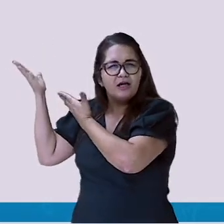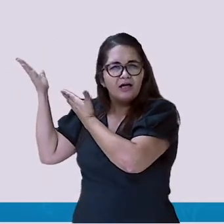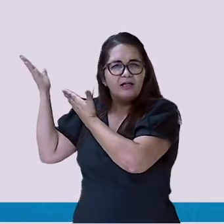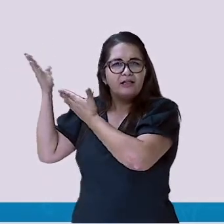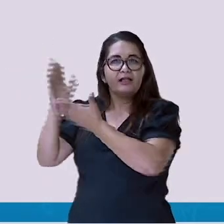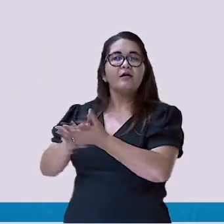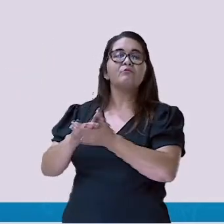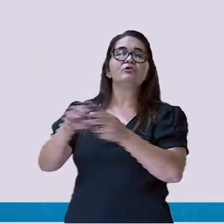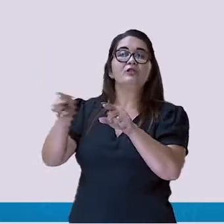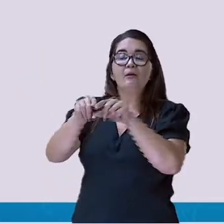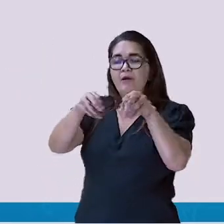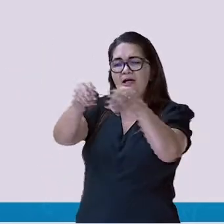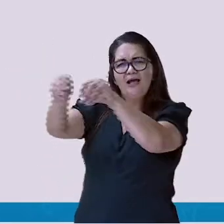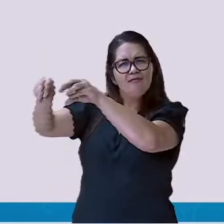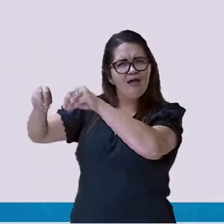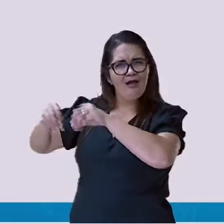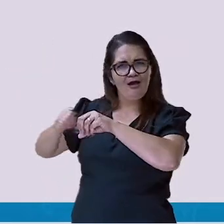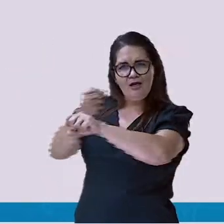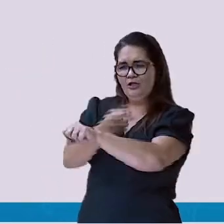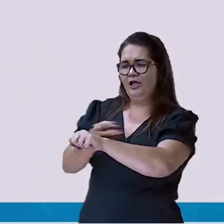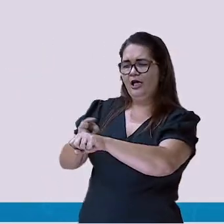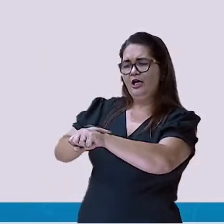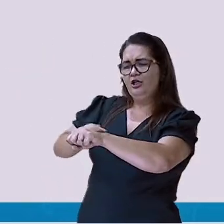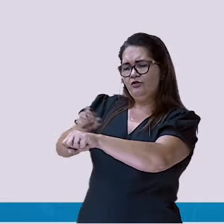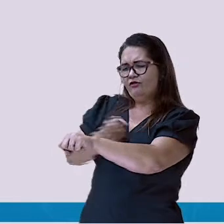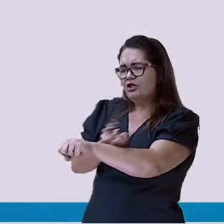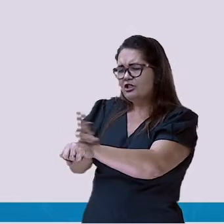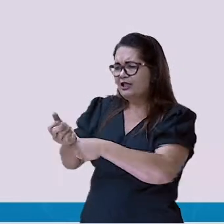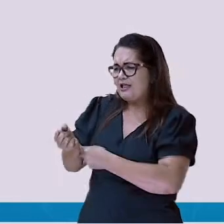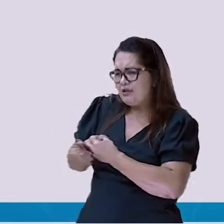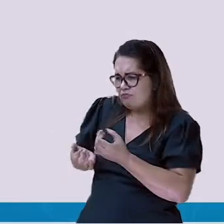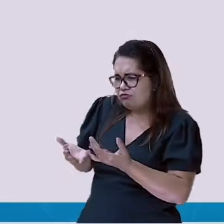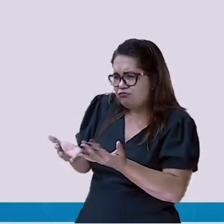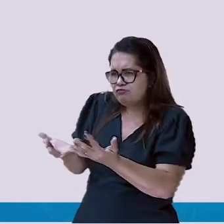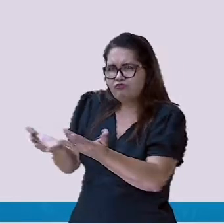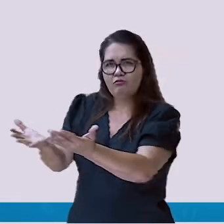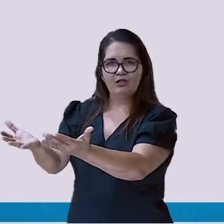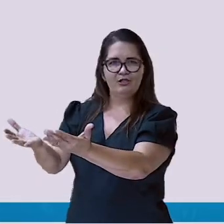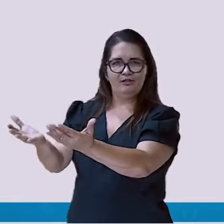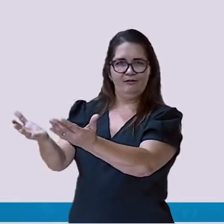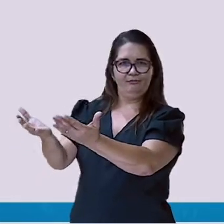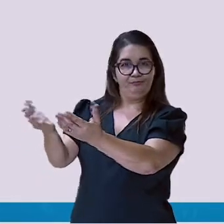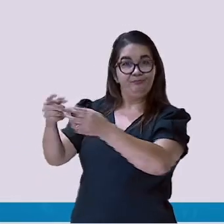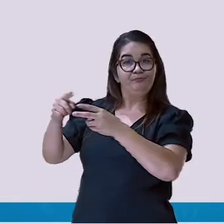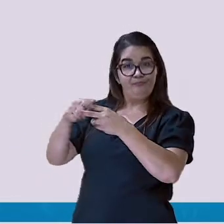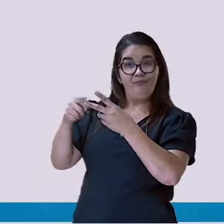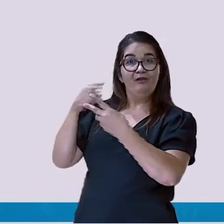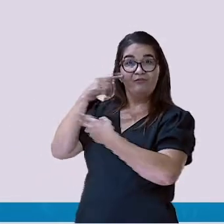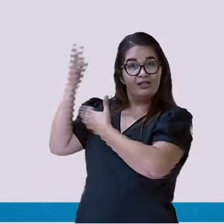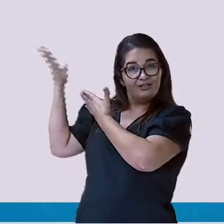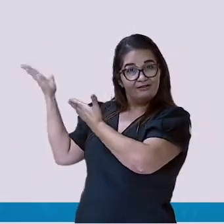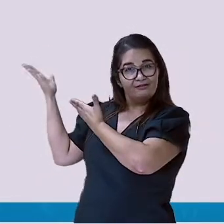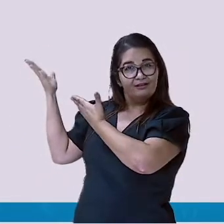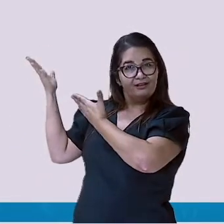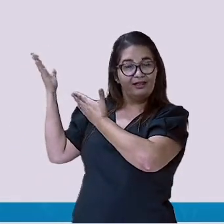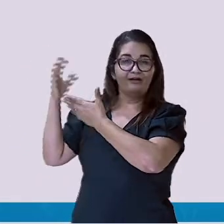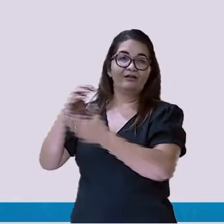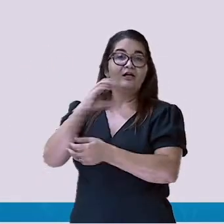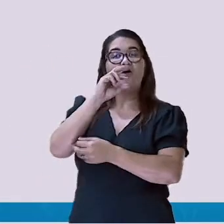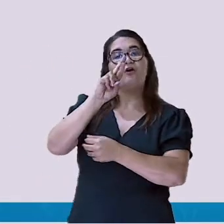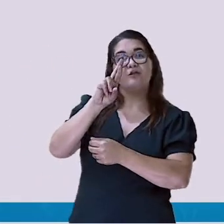a caatinga, que apresentam esse tipo de vegetação. Então, são 2 tipos de vegetações diferentes, cerrado